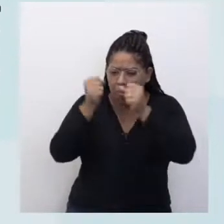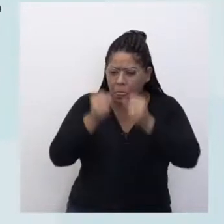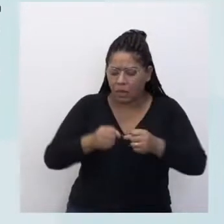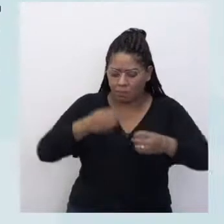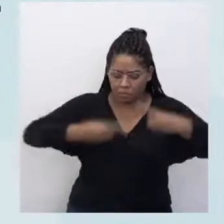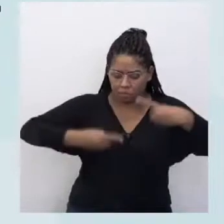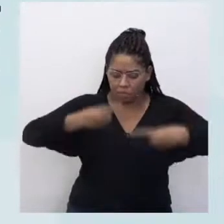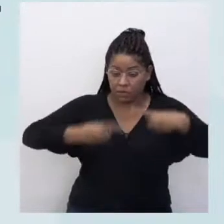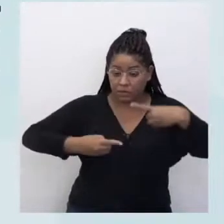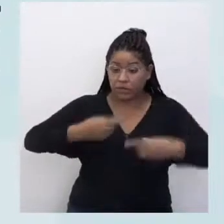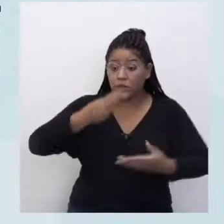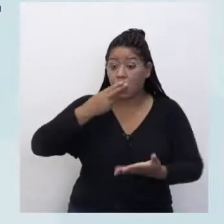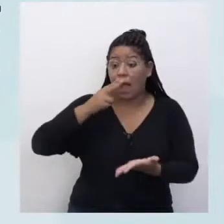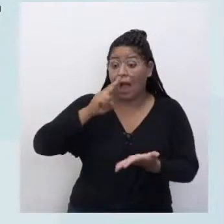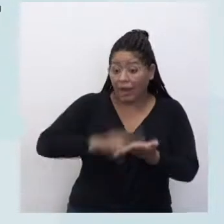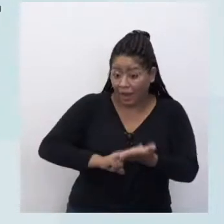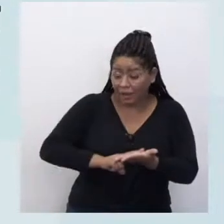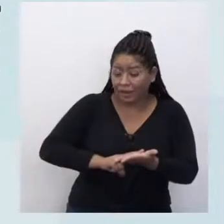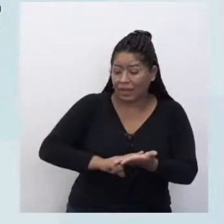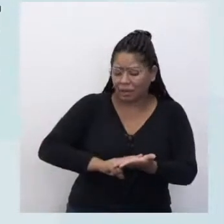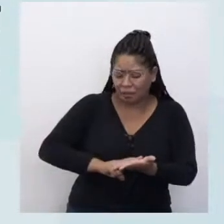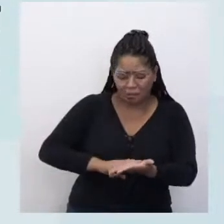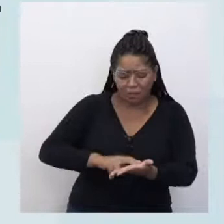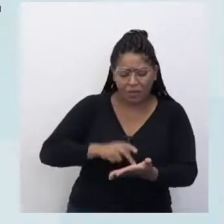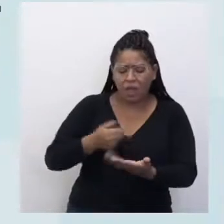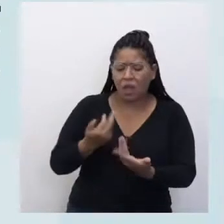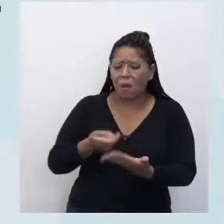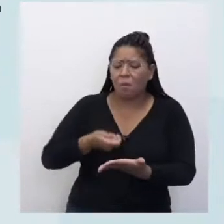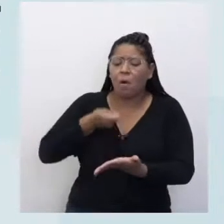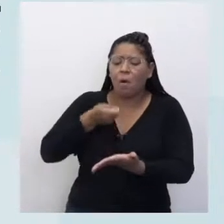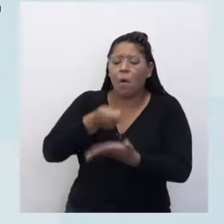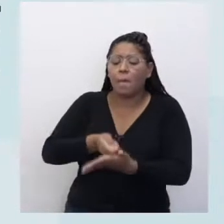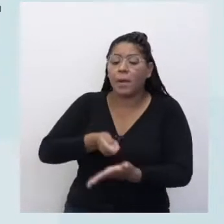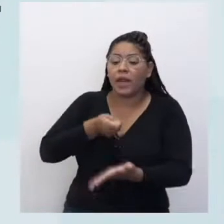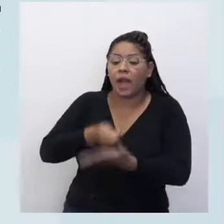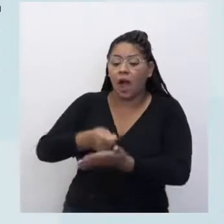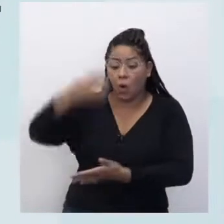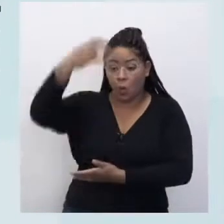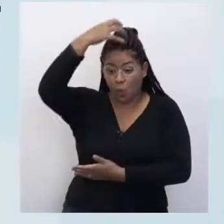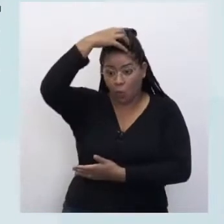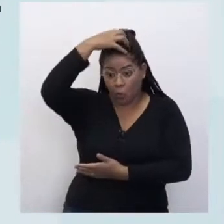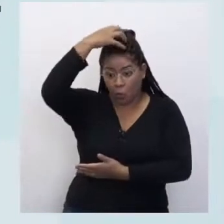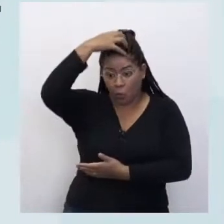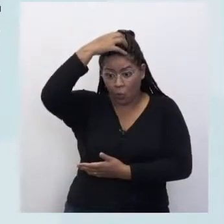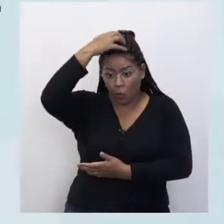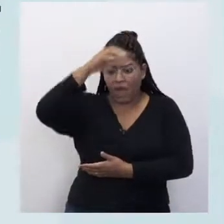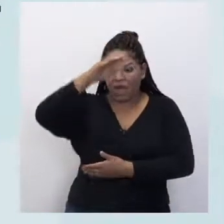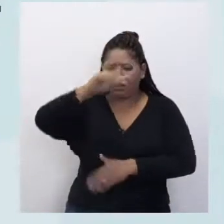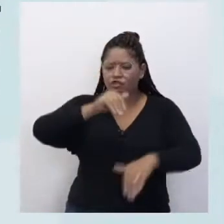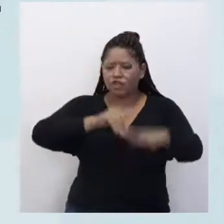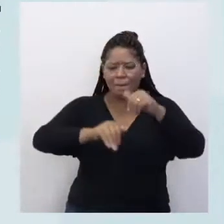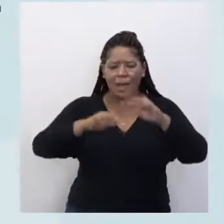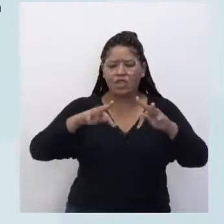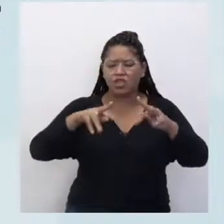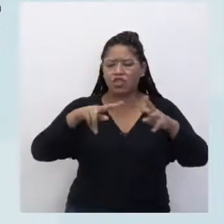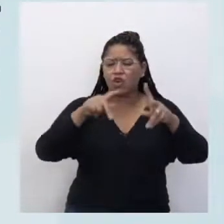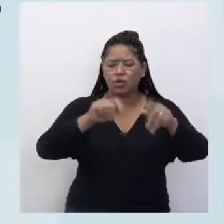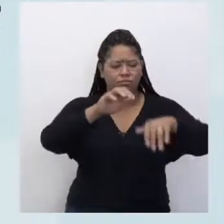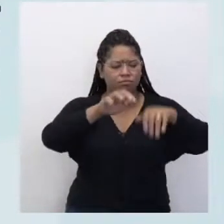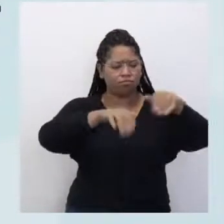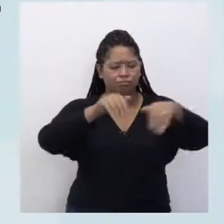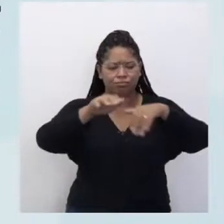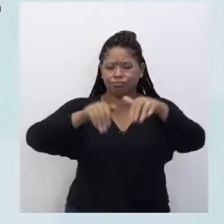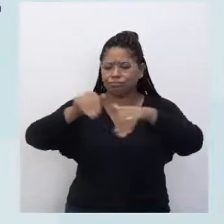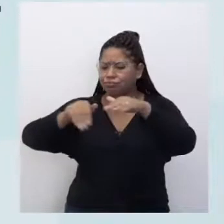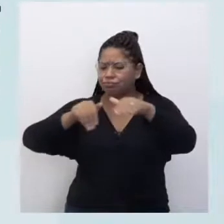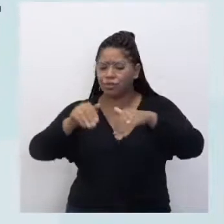Carta Magna de 1215 obrigava, por exemplo, o rei a convocar o Grande Conselho, formado por nobres e